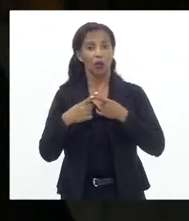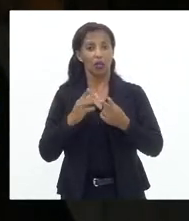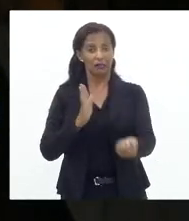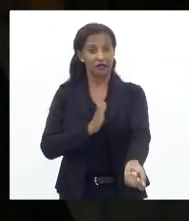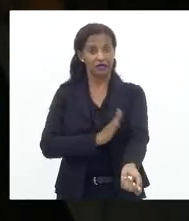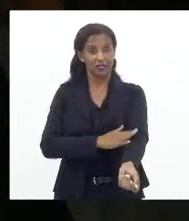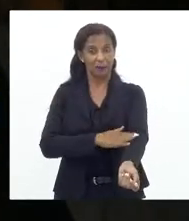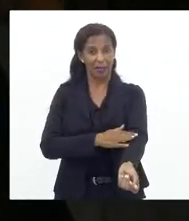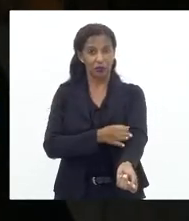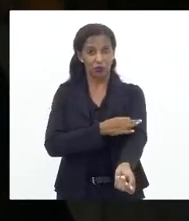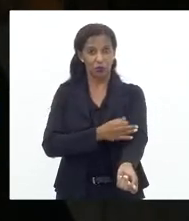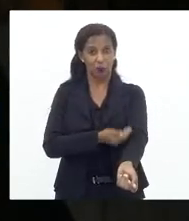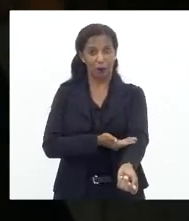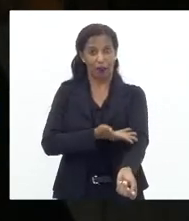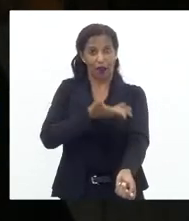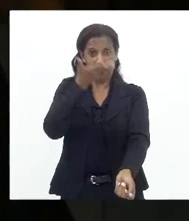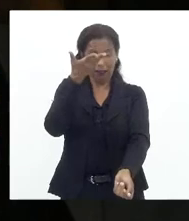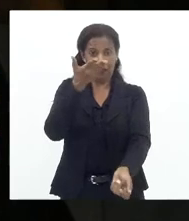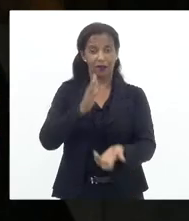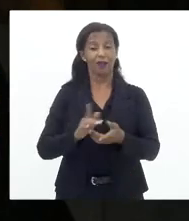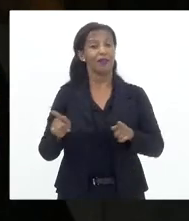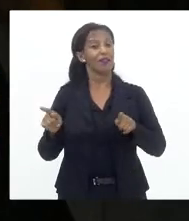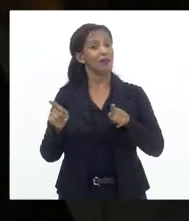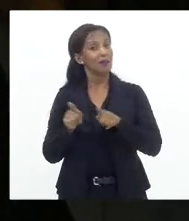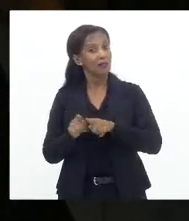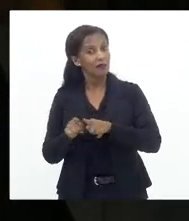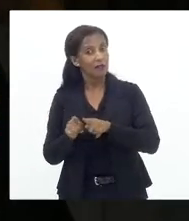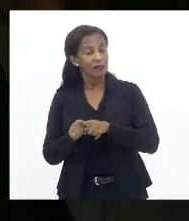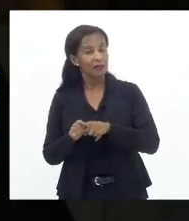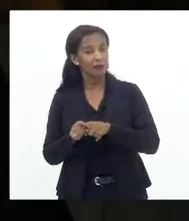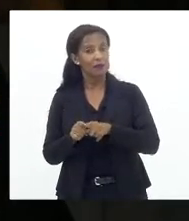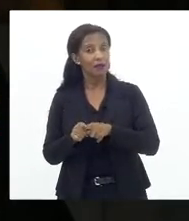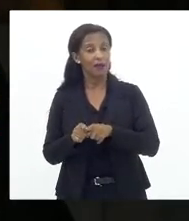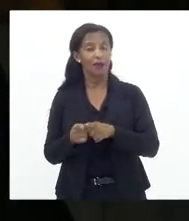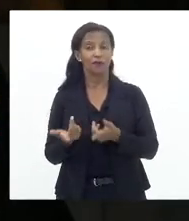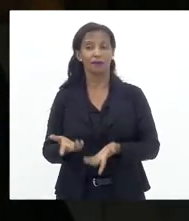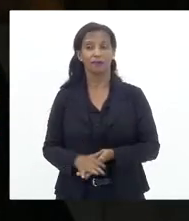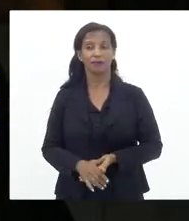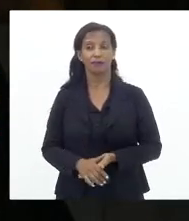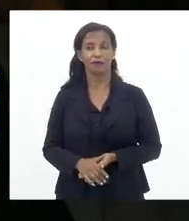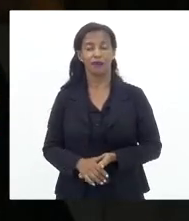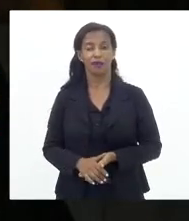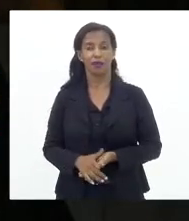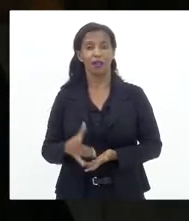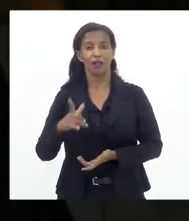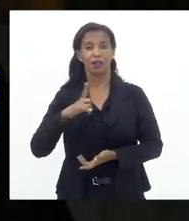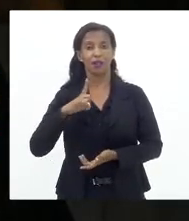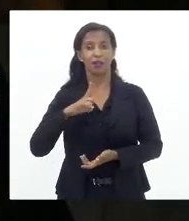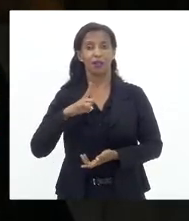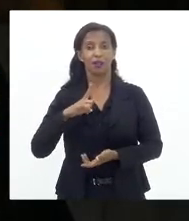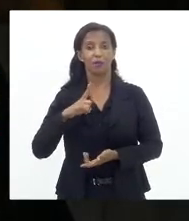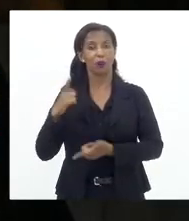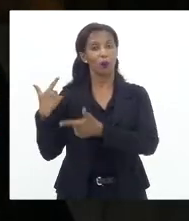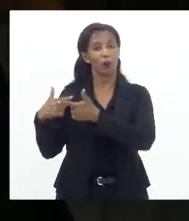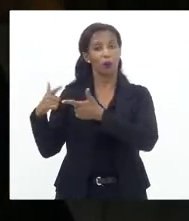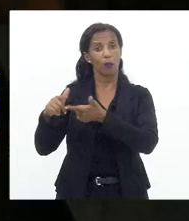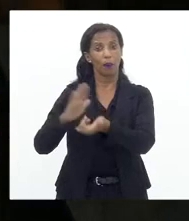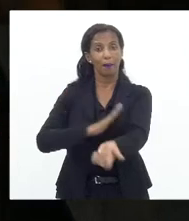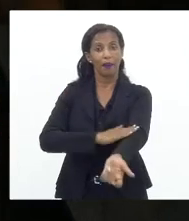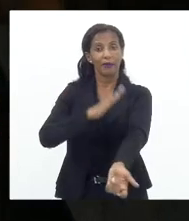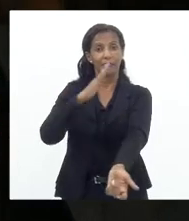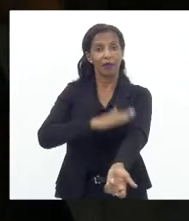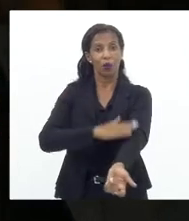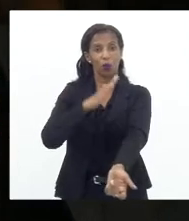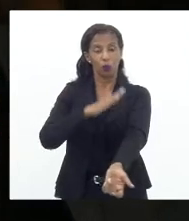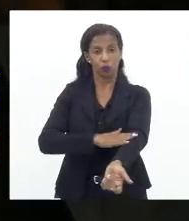diabetes né E que Sata é Me promove descontrole da pressão arterial